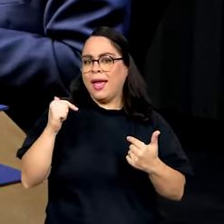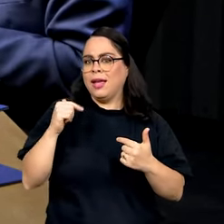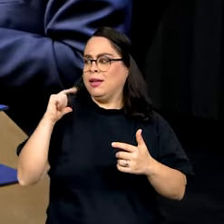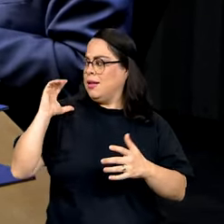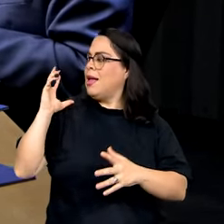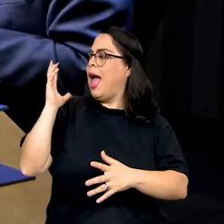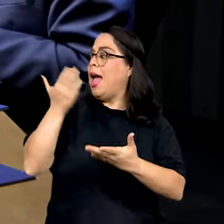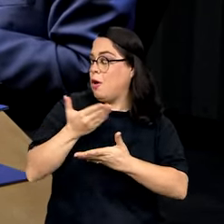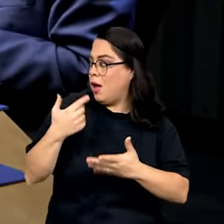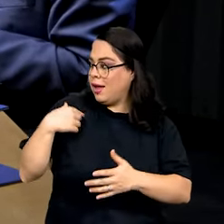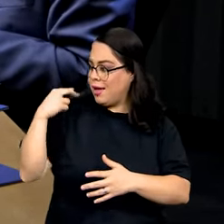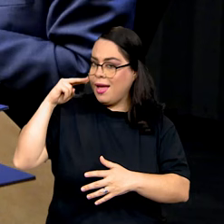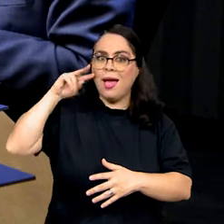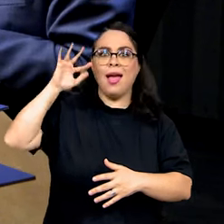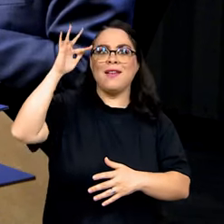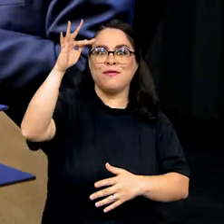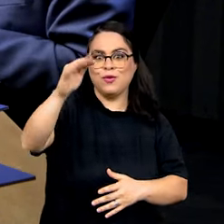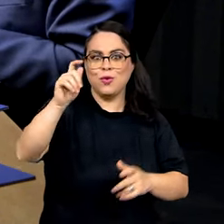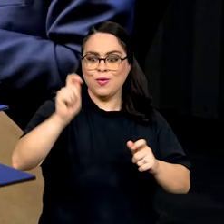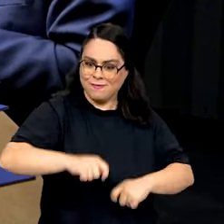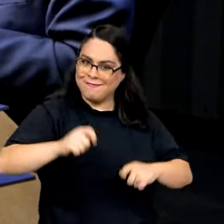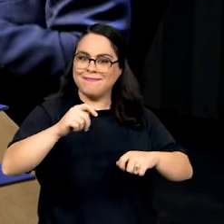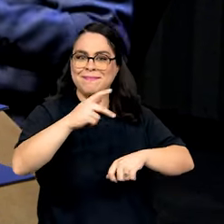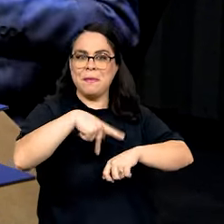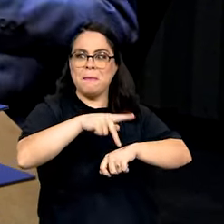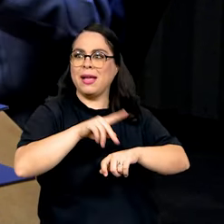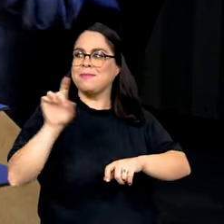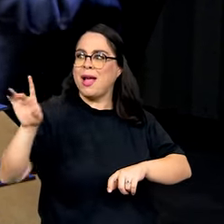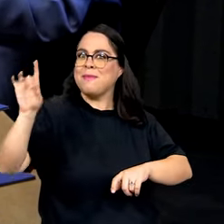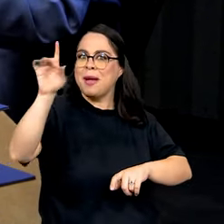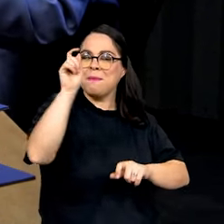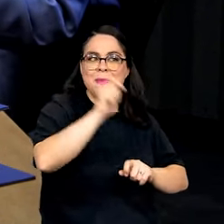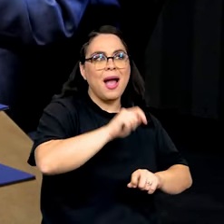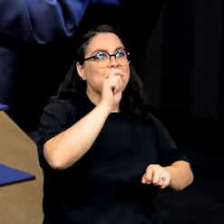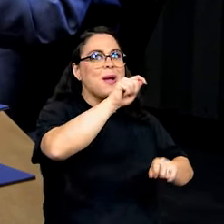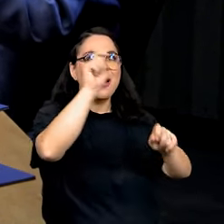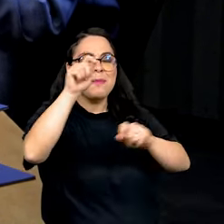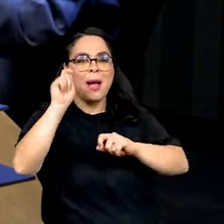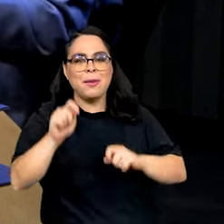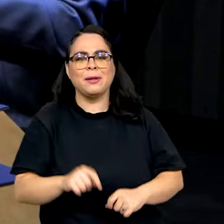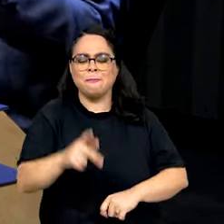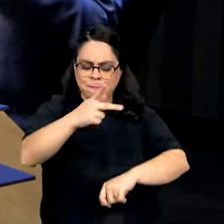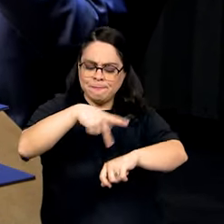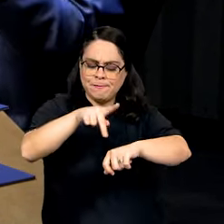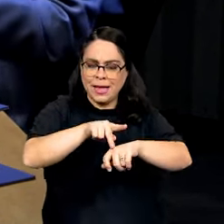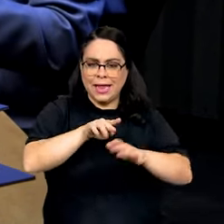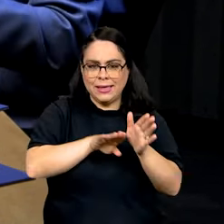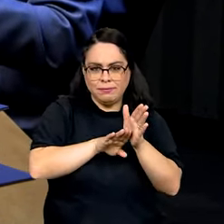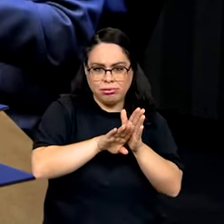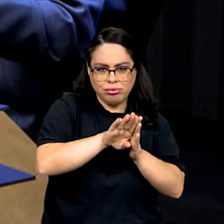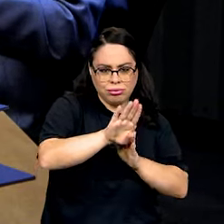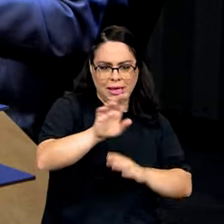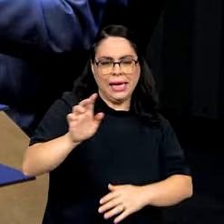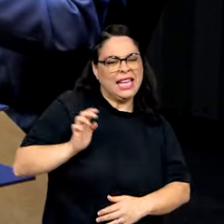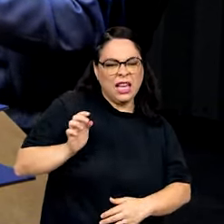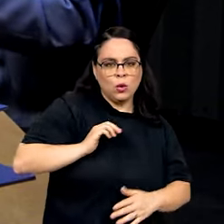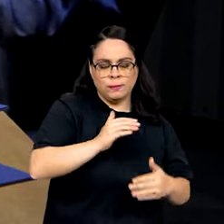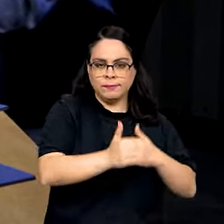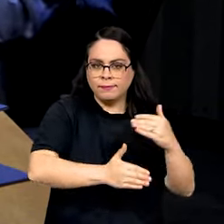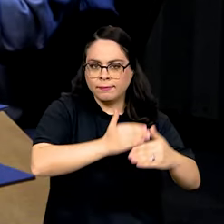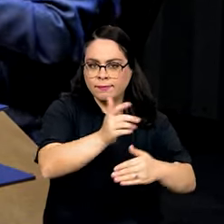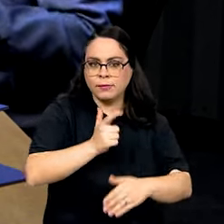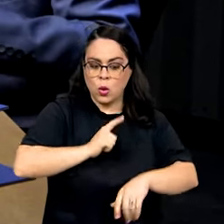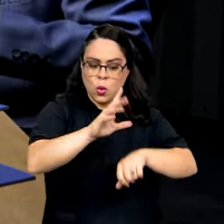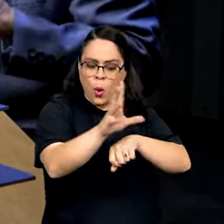fazer a refeição em cada país e ali os países mais desenvolvidos os países ricos